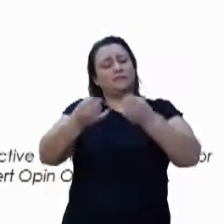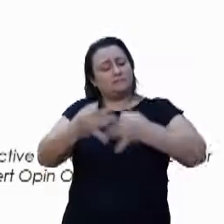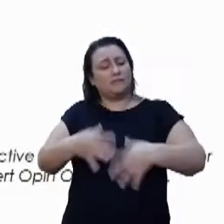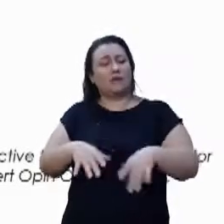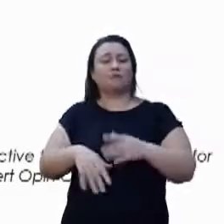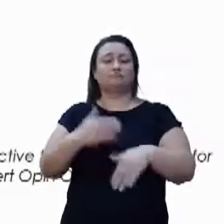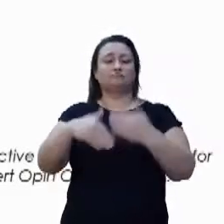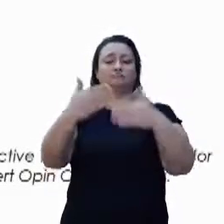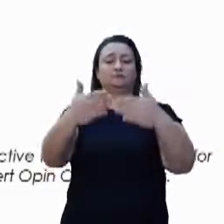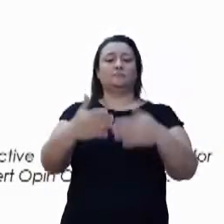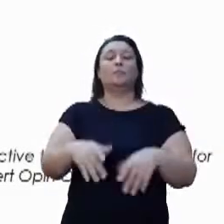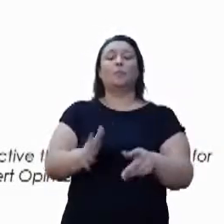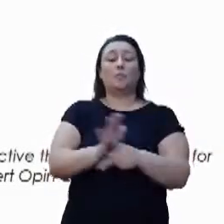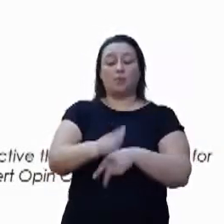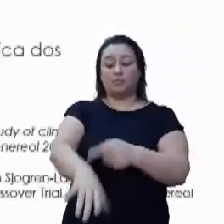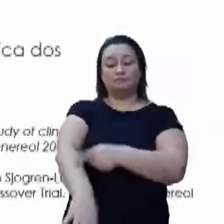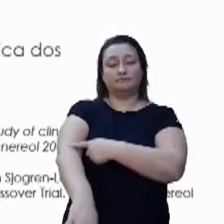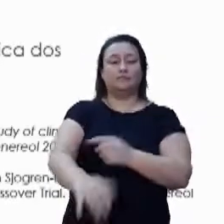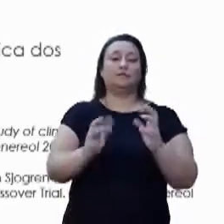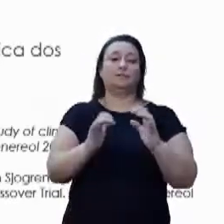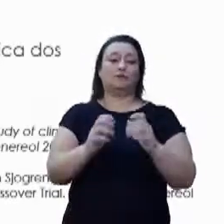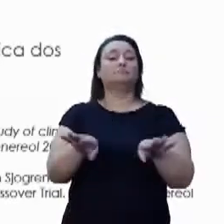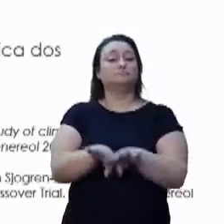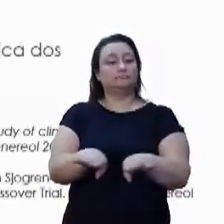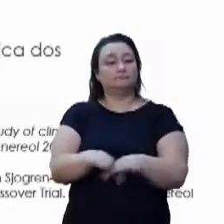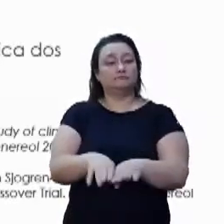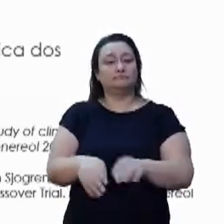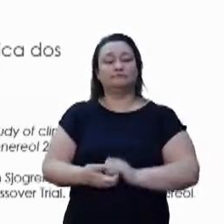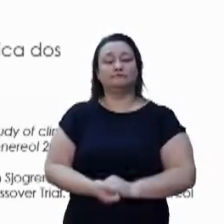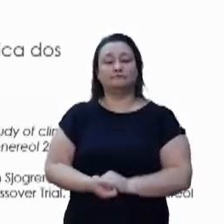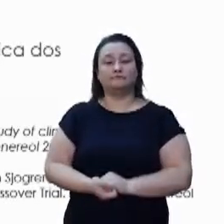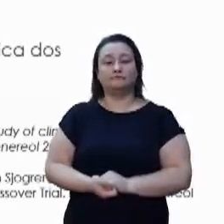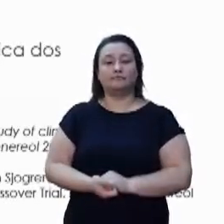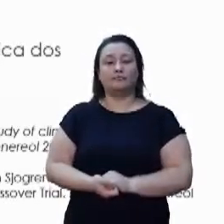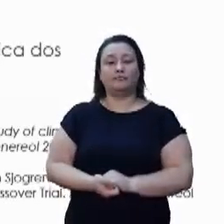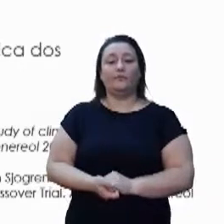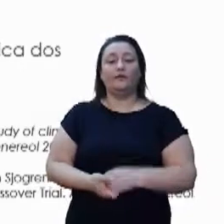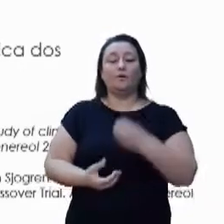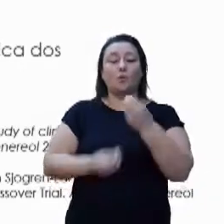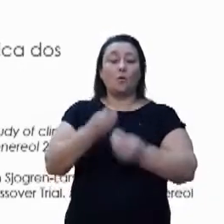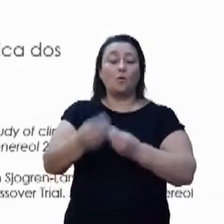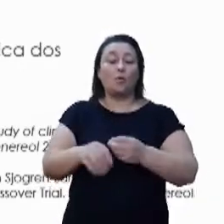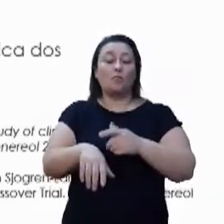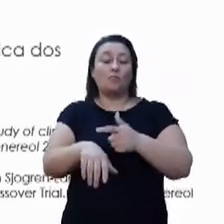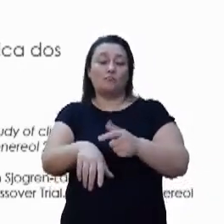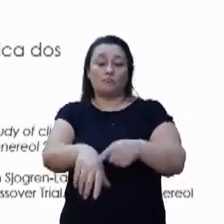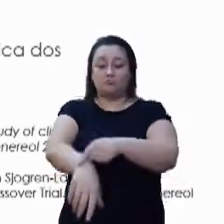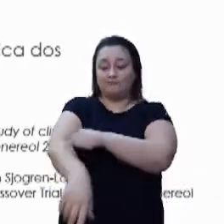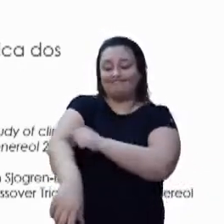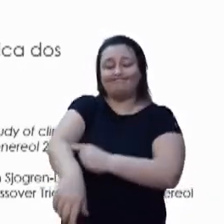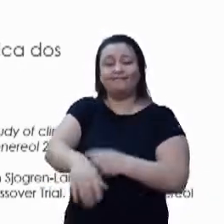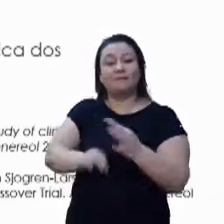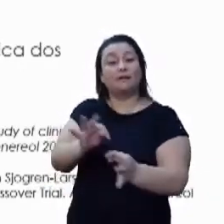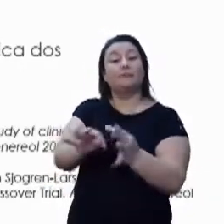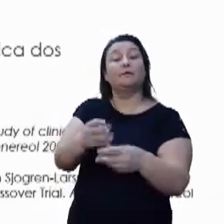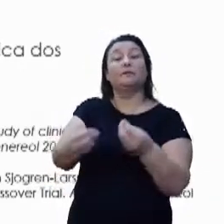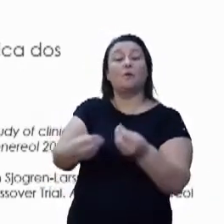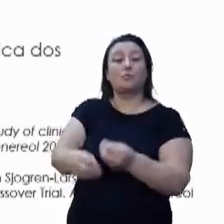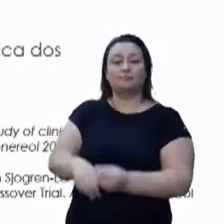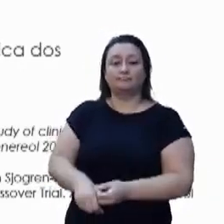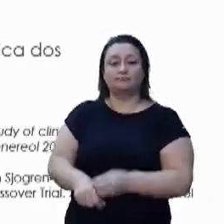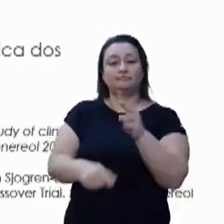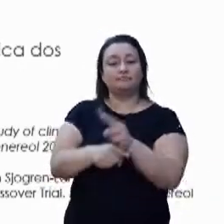das manifestações cutâneas e neurológicas também. Tratamento da ictiose e do prurido, as manifestações cutâneas. Normalmente